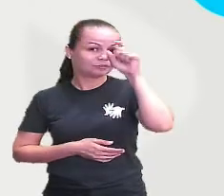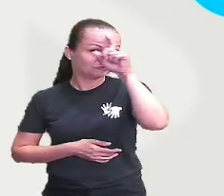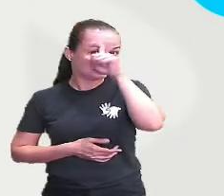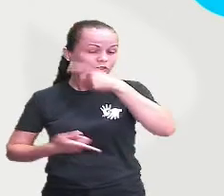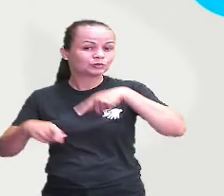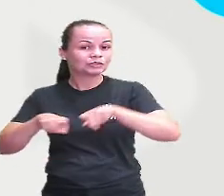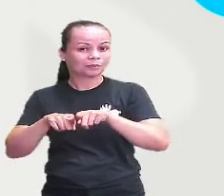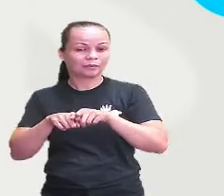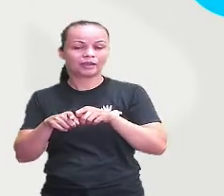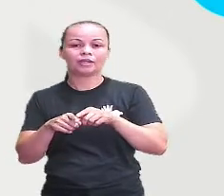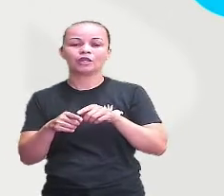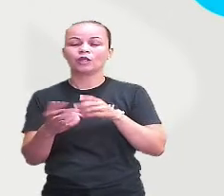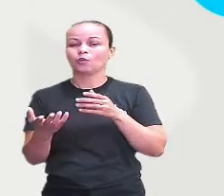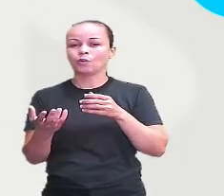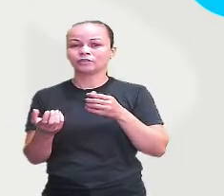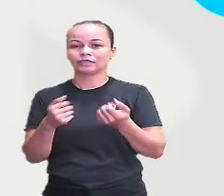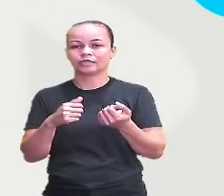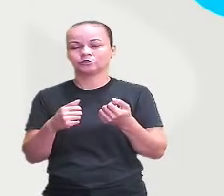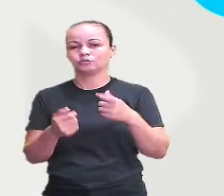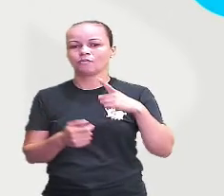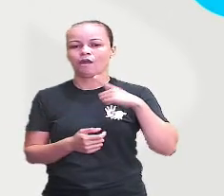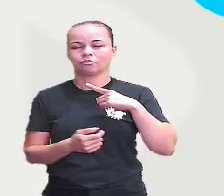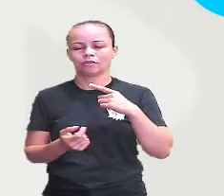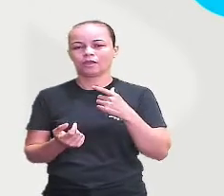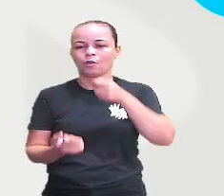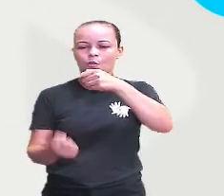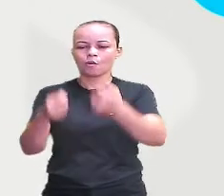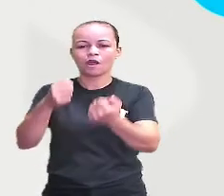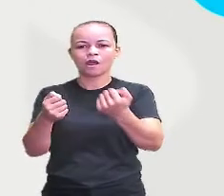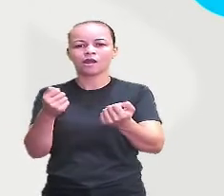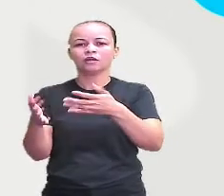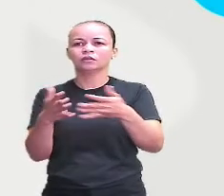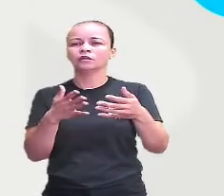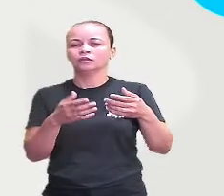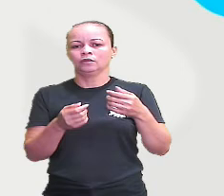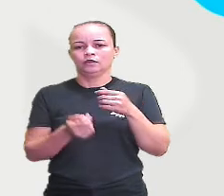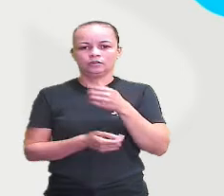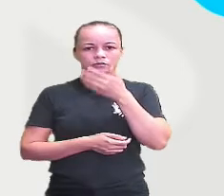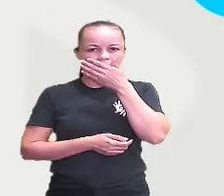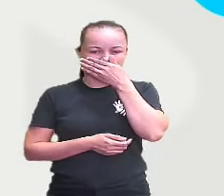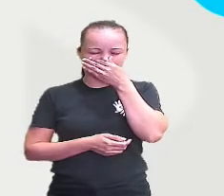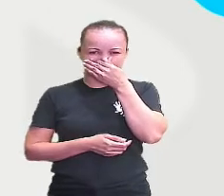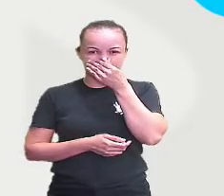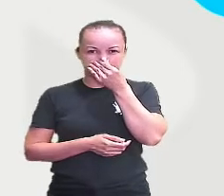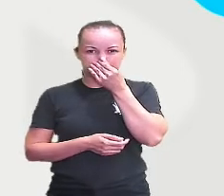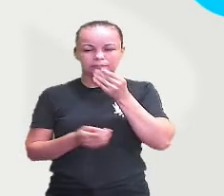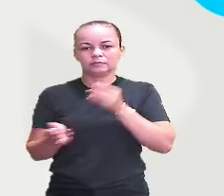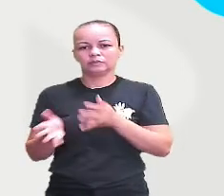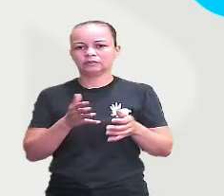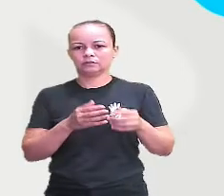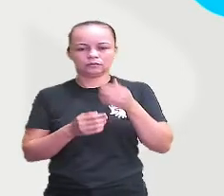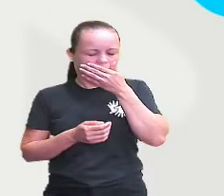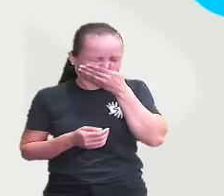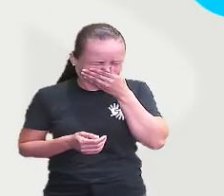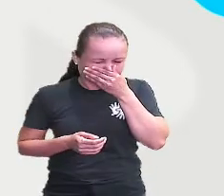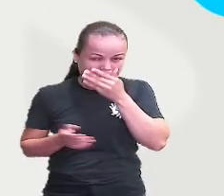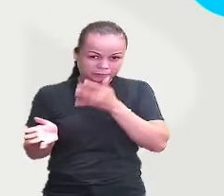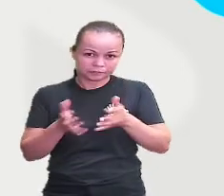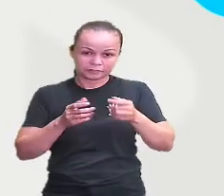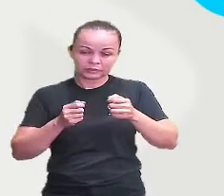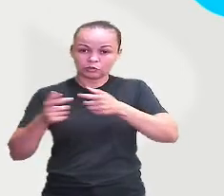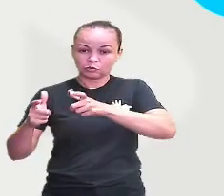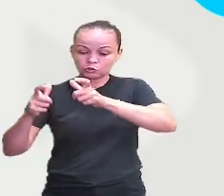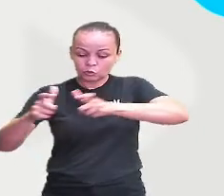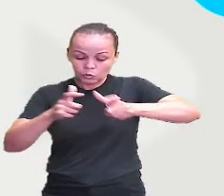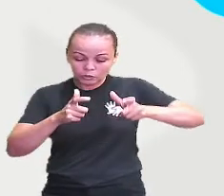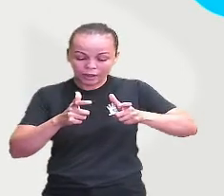o acesso a transporte, minha gente. O transporte para entrar em determinadas áreas de bairros mais afastados